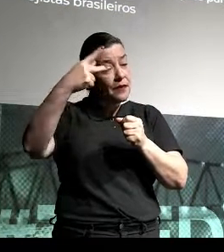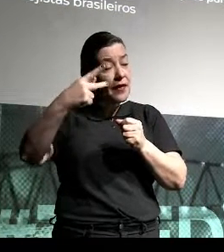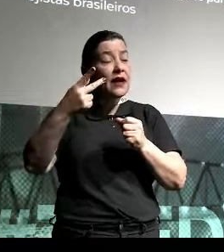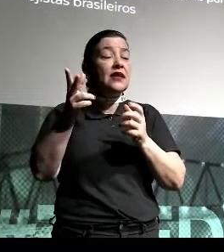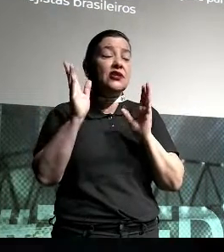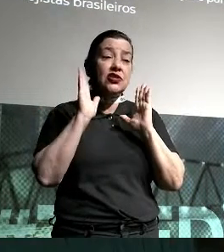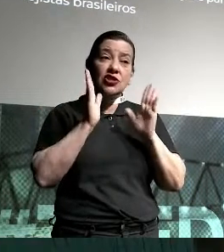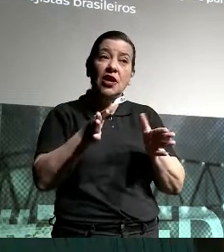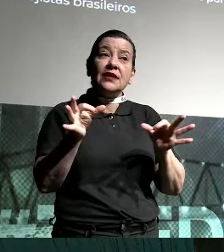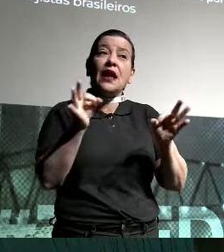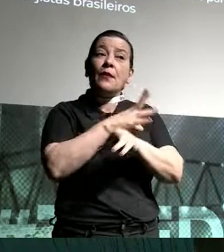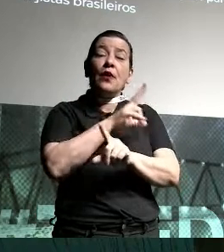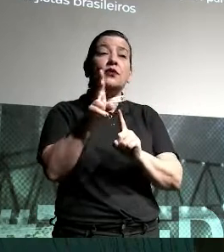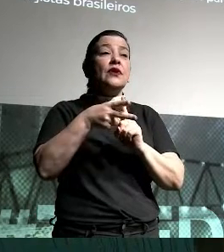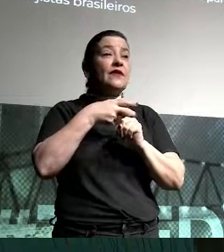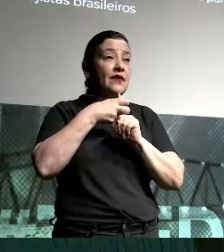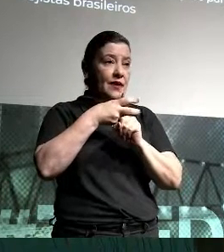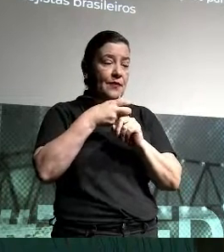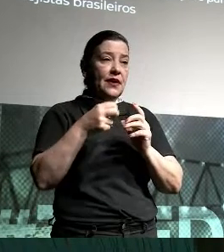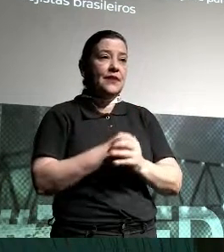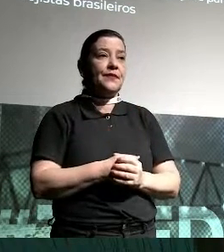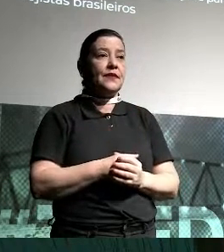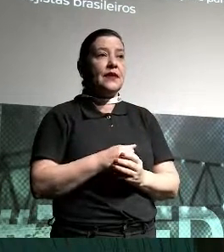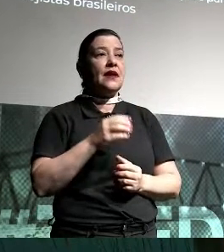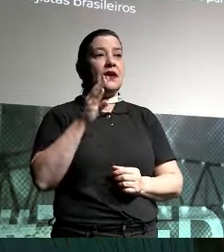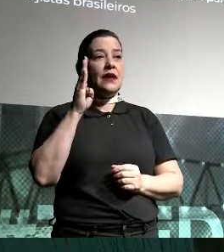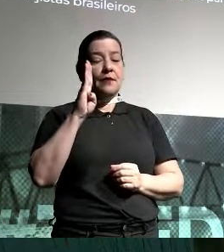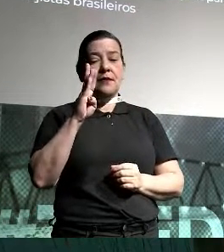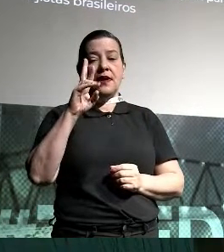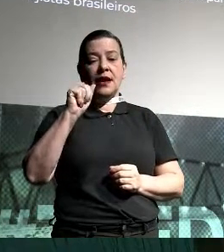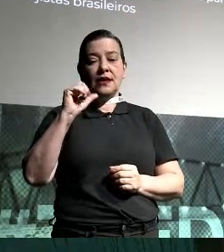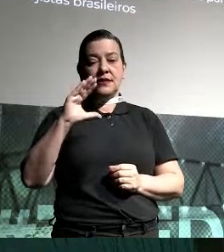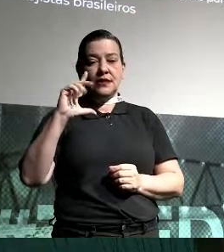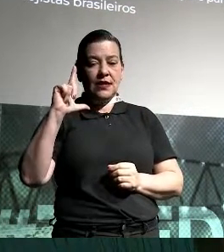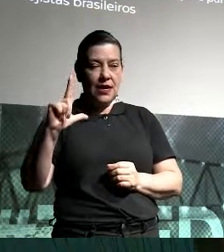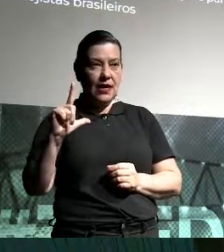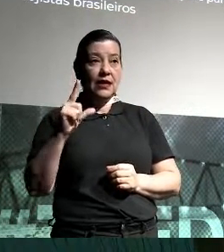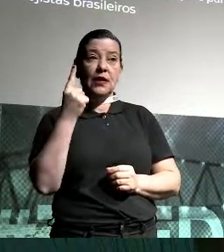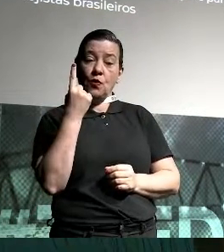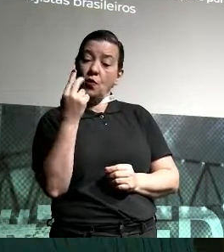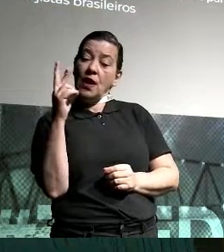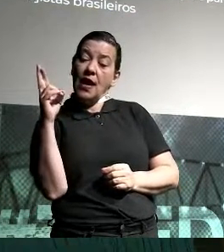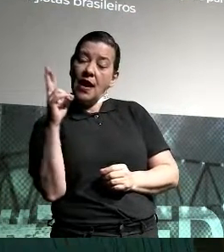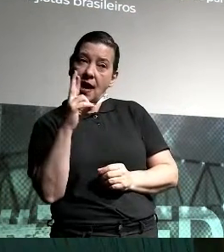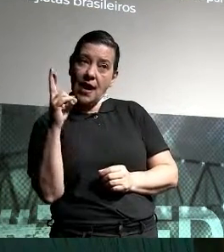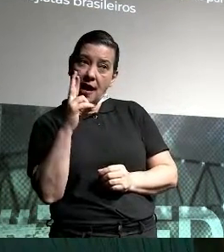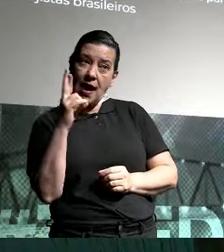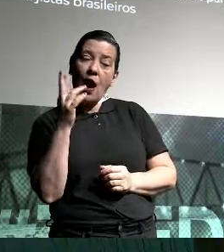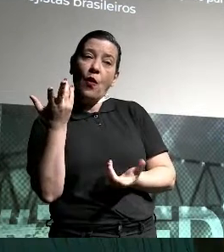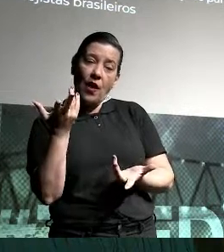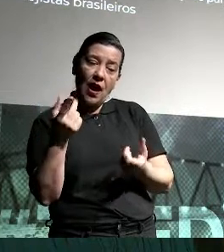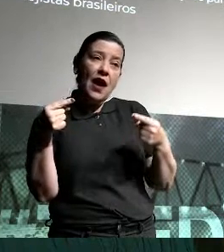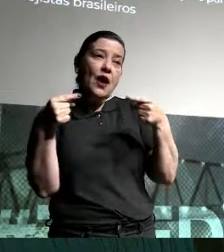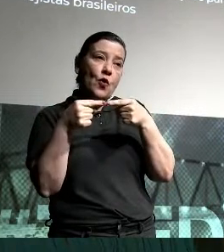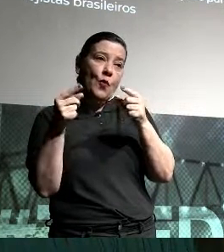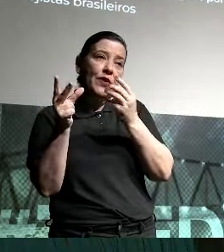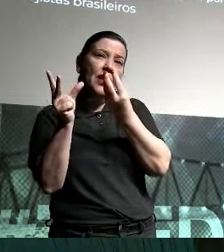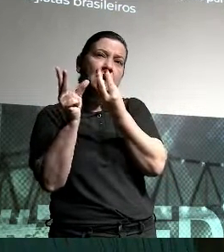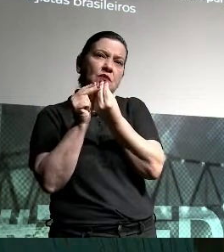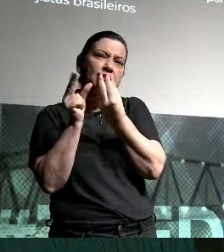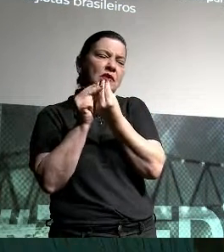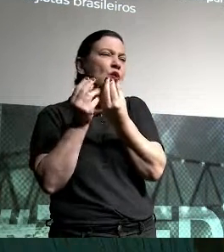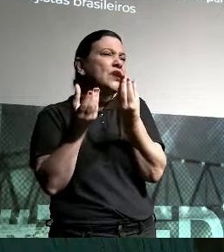Flutter. O BRLC ele é lastreado a real, então um BRLC equivale a R$1, e ele é uma criptomoeda. Ah, Nelson, o que